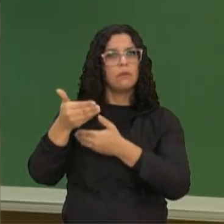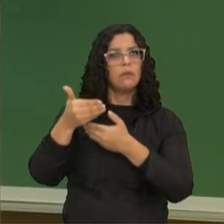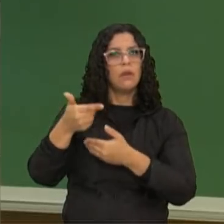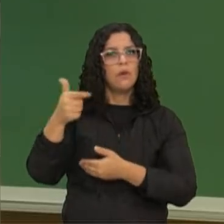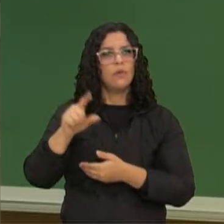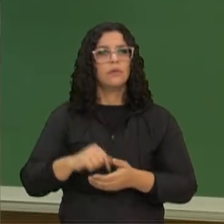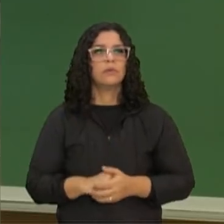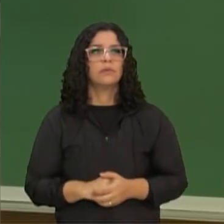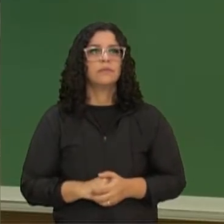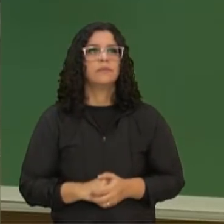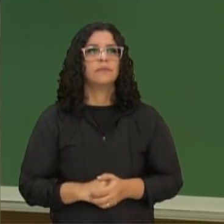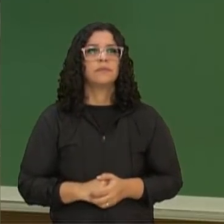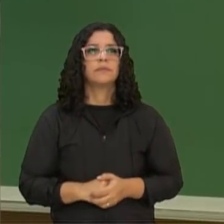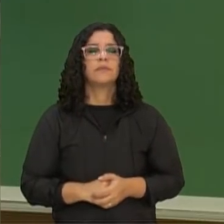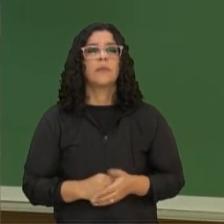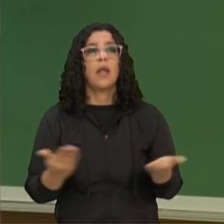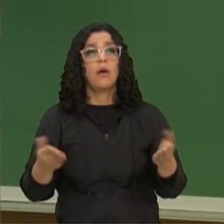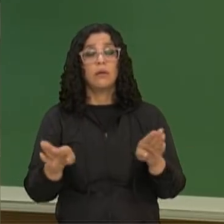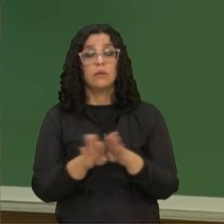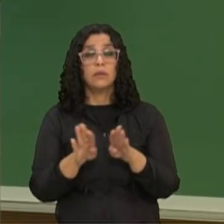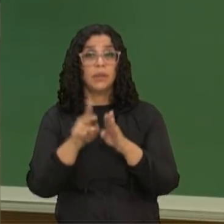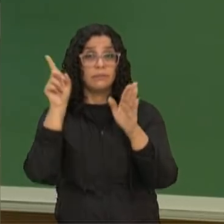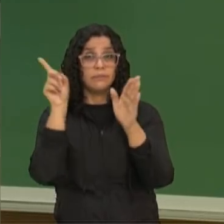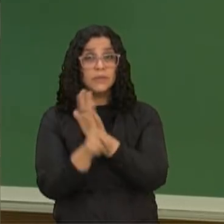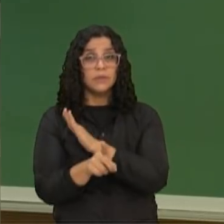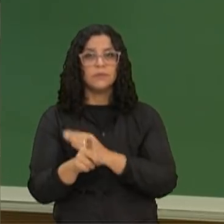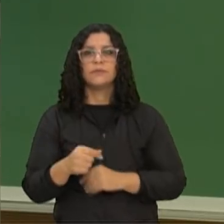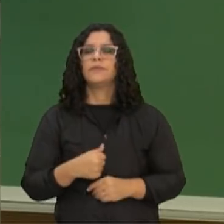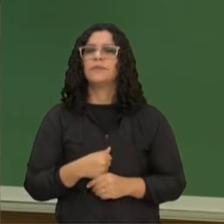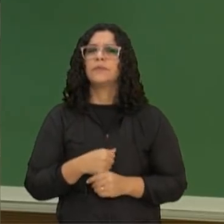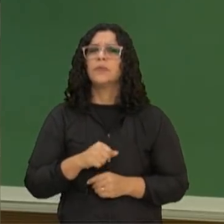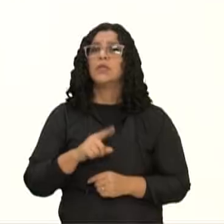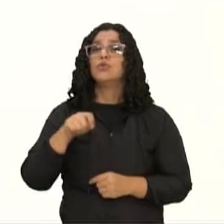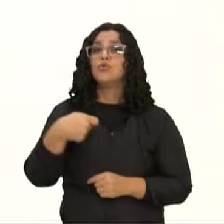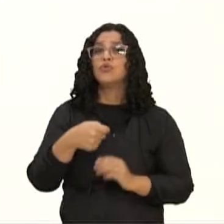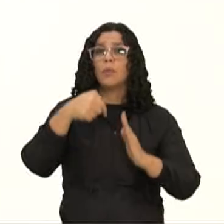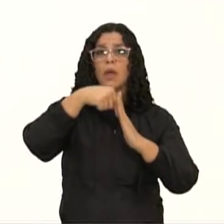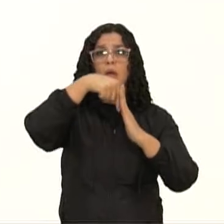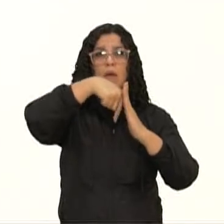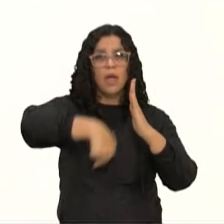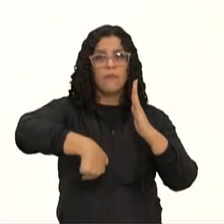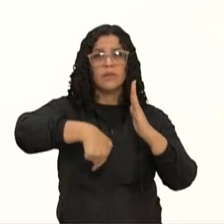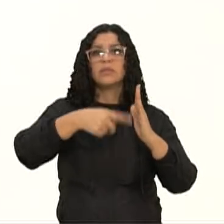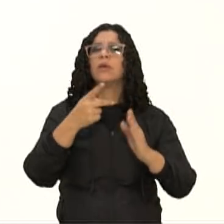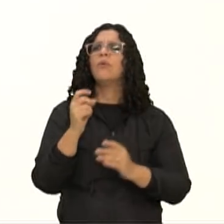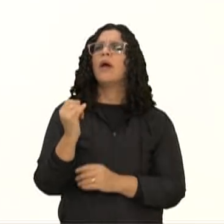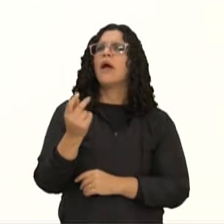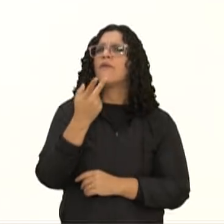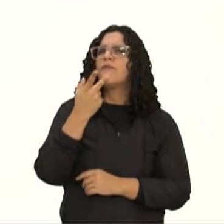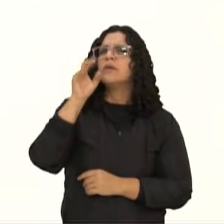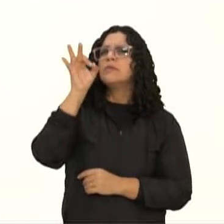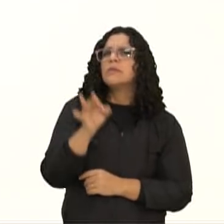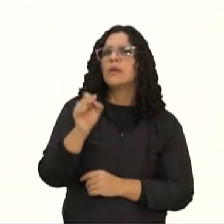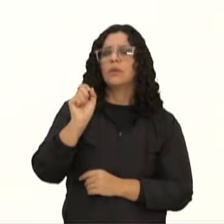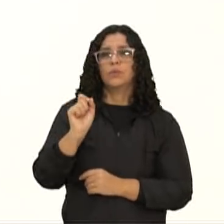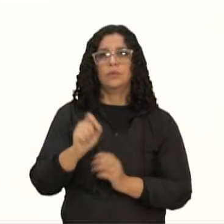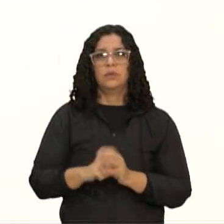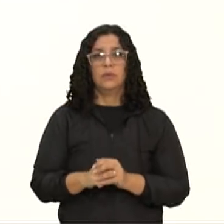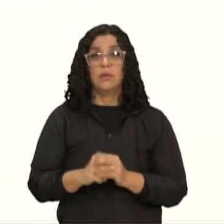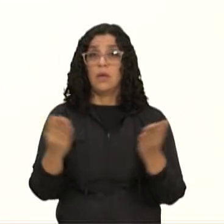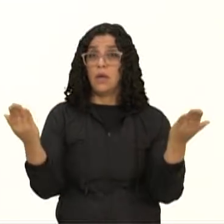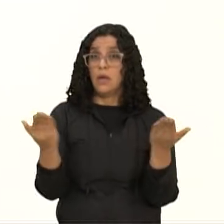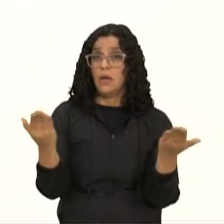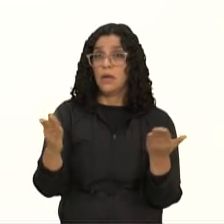próxima tela. Me acompanhe ali, nosso primeiro quiz. Em relação ao índice de refração, é correto afirmar. Vamos lá. Então,